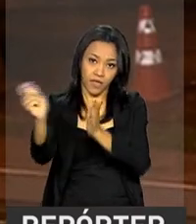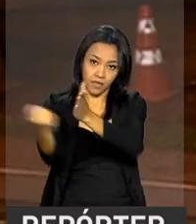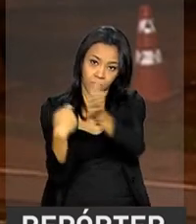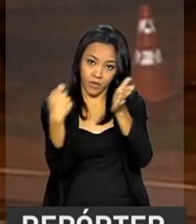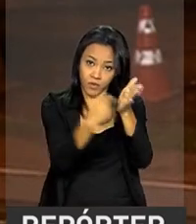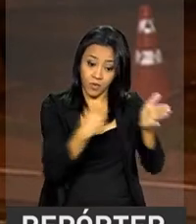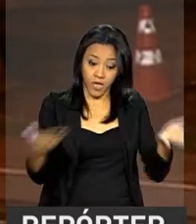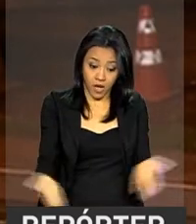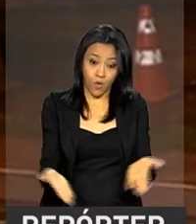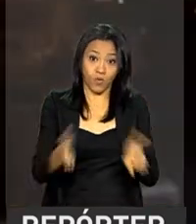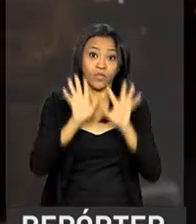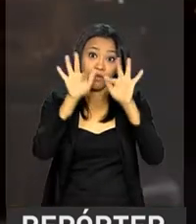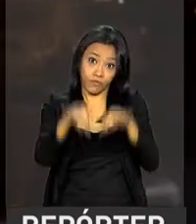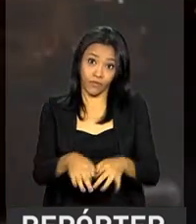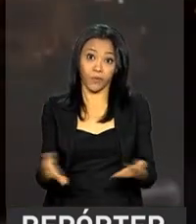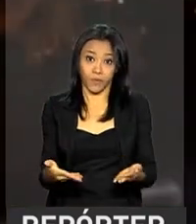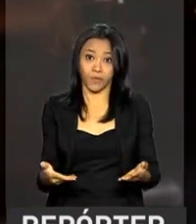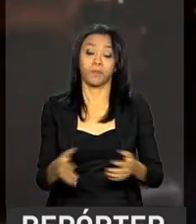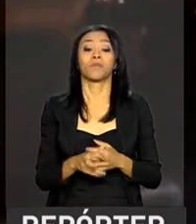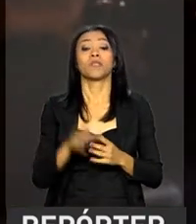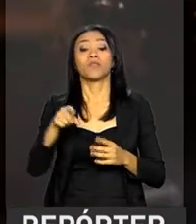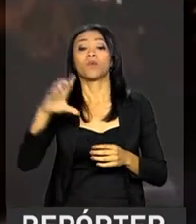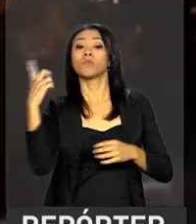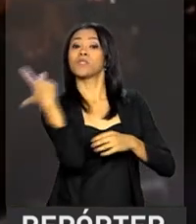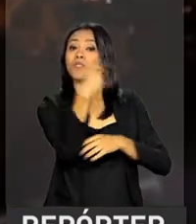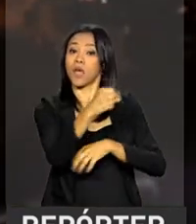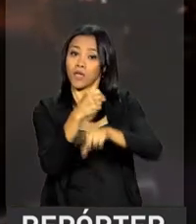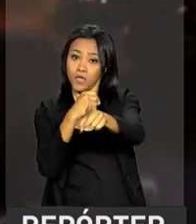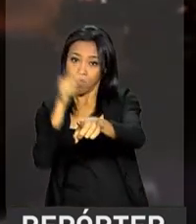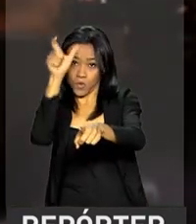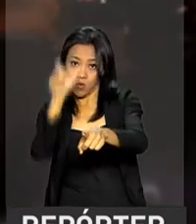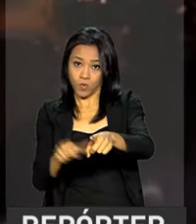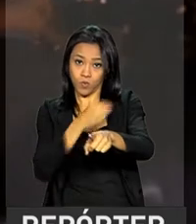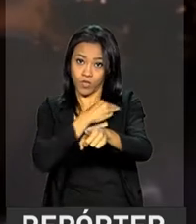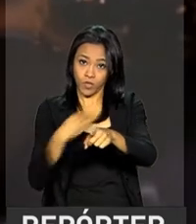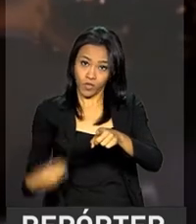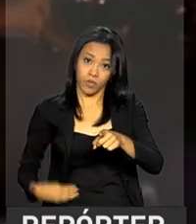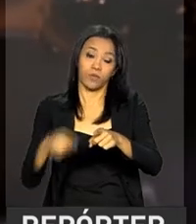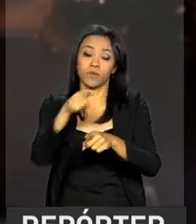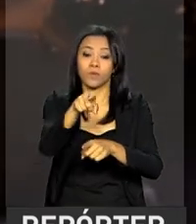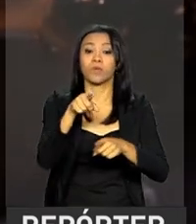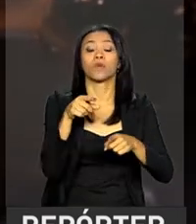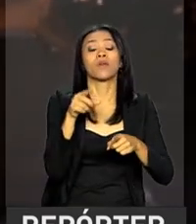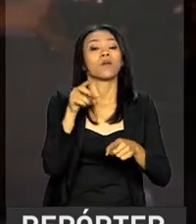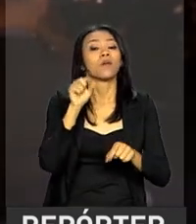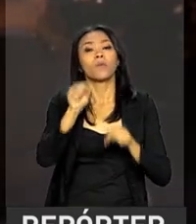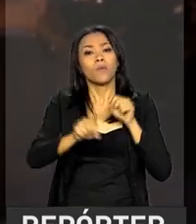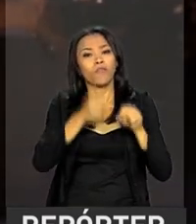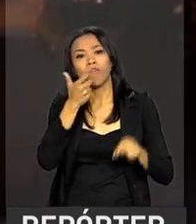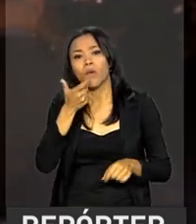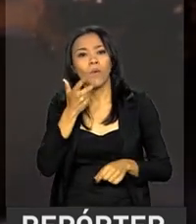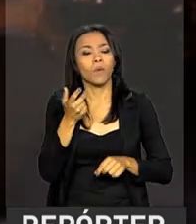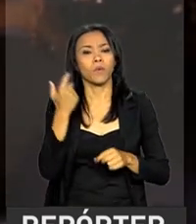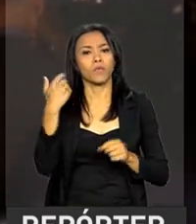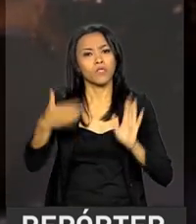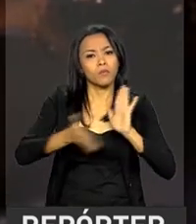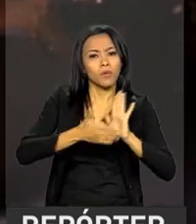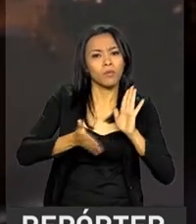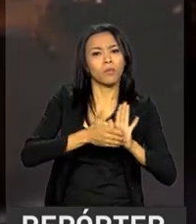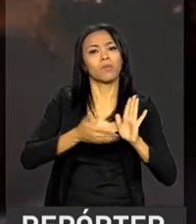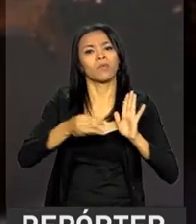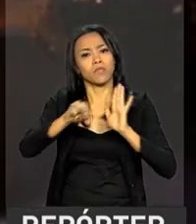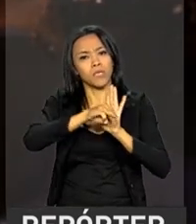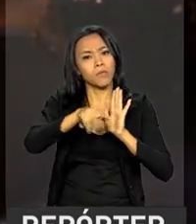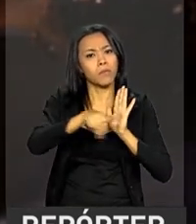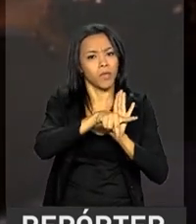terminaria nesta terça-feira. Na saída do encontro com o presidente Michel Temer, o ministro da Fazenda, Henrique Meirelles, falou sobre as medidas provisórias